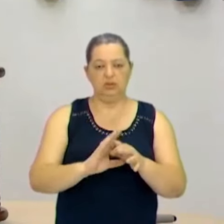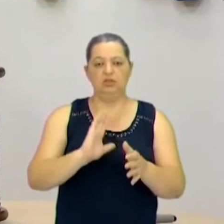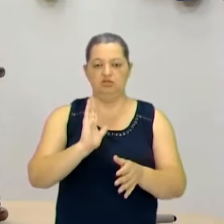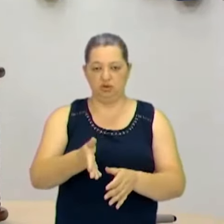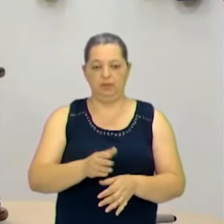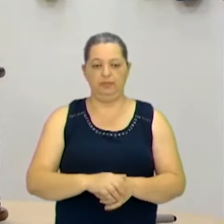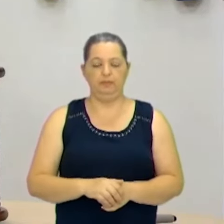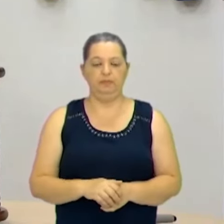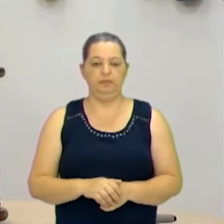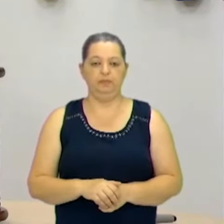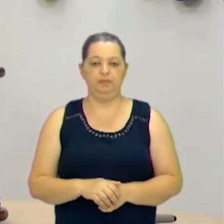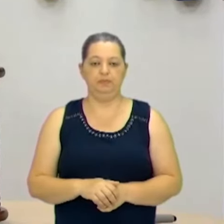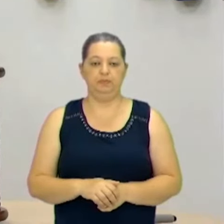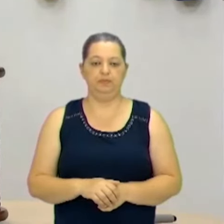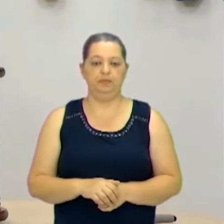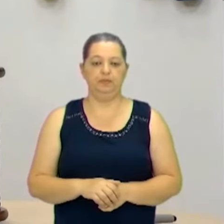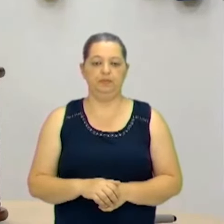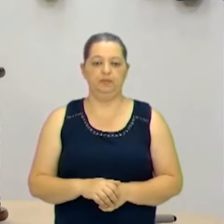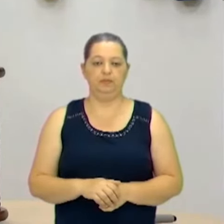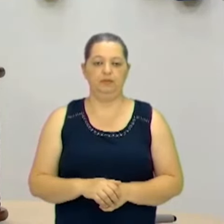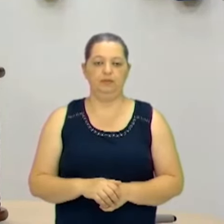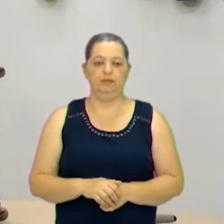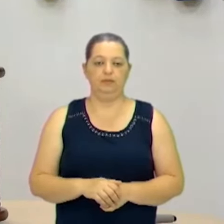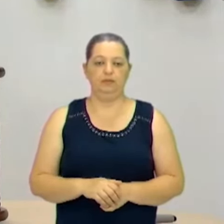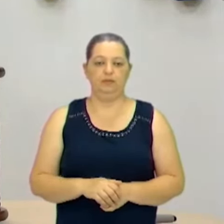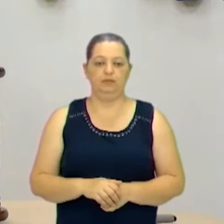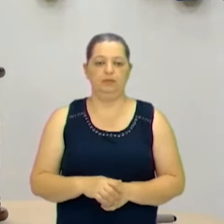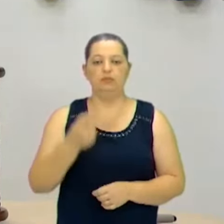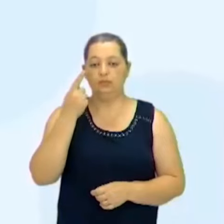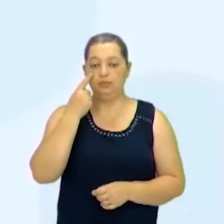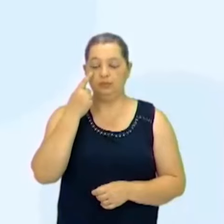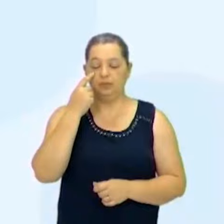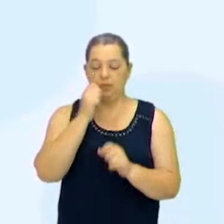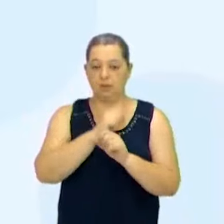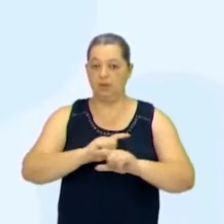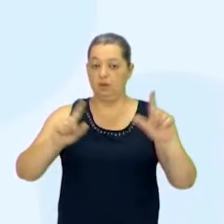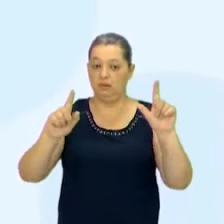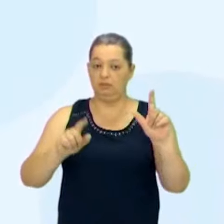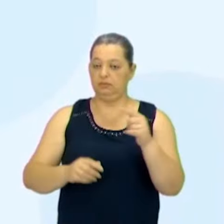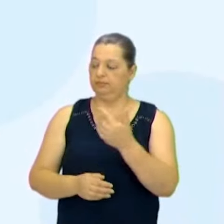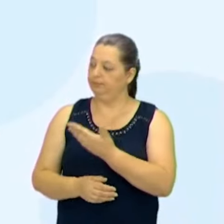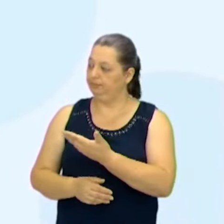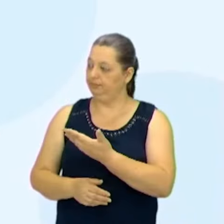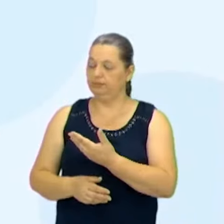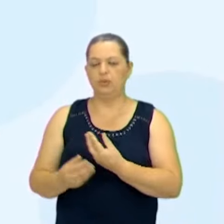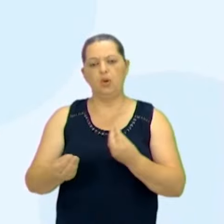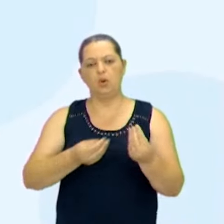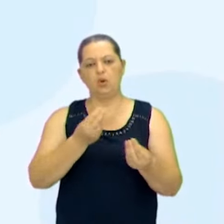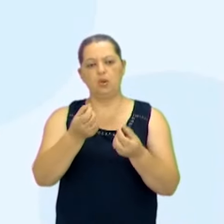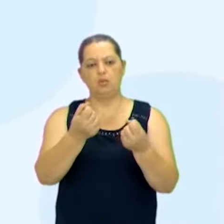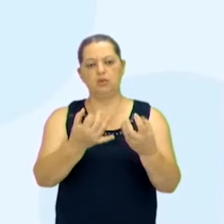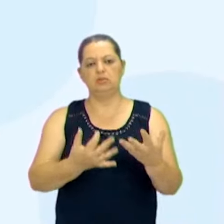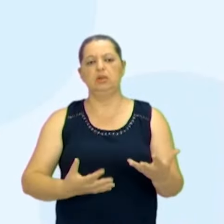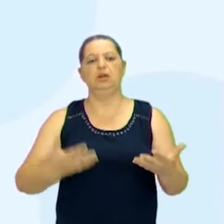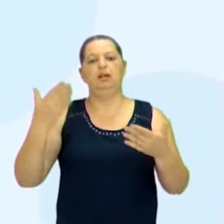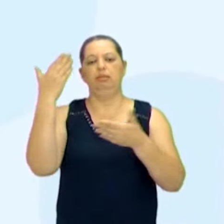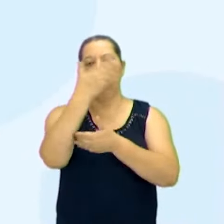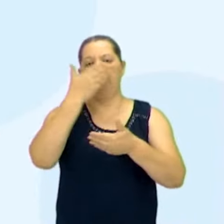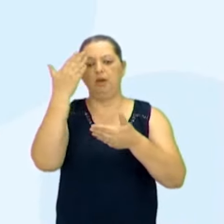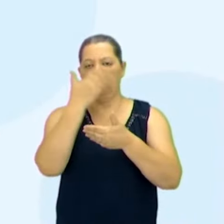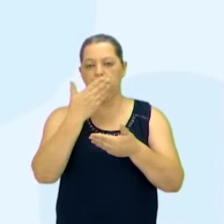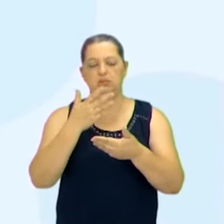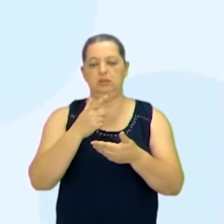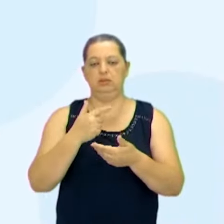aí, eu vou passar um pouquinho aqui, ó. Como você... Dá uma olhadinha na tela. Como você definiria o terrorismo? Explique com